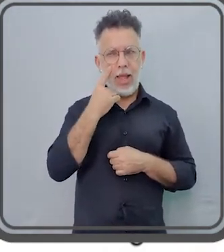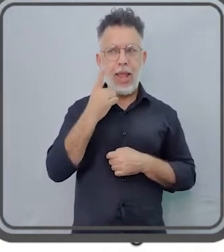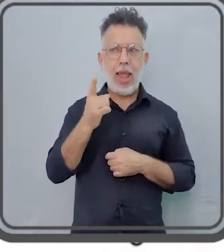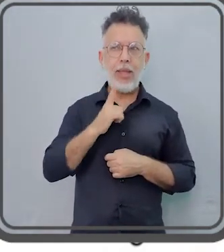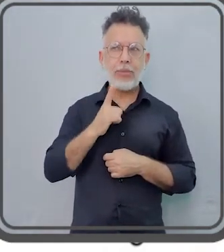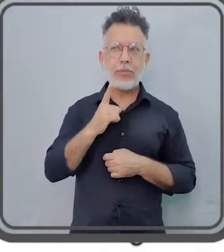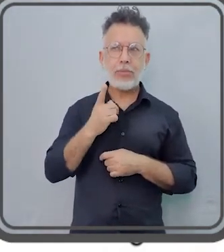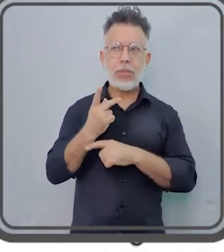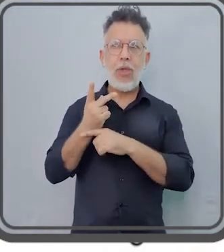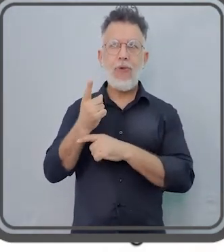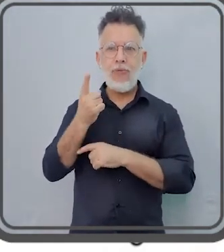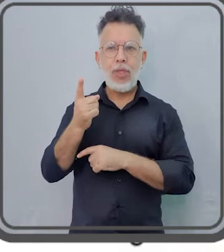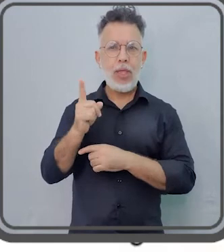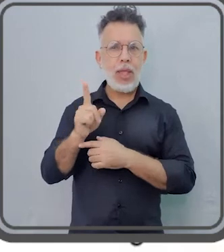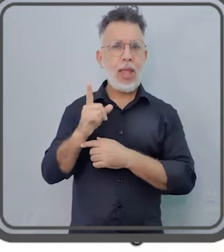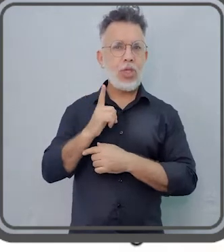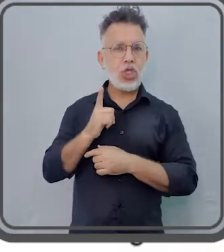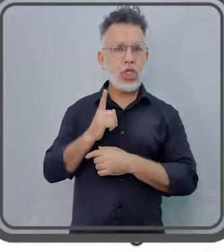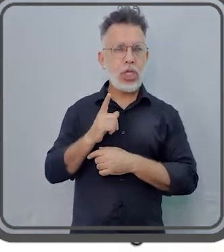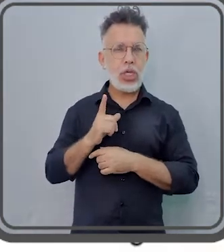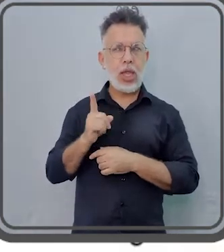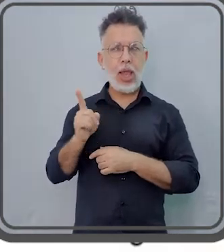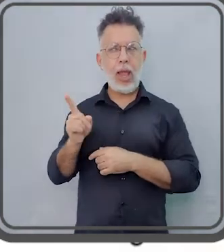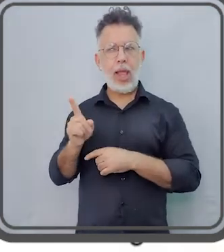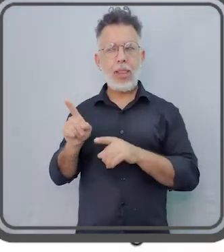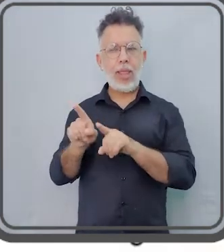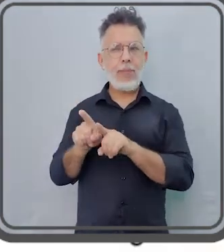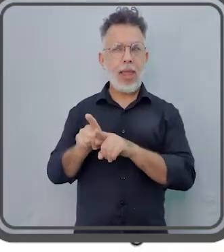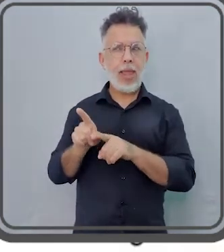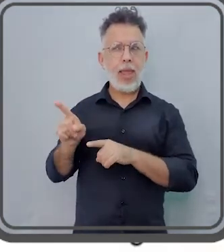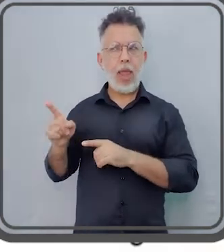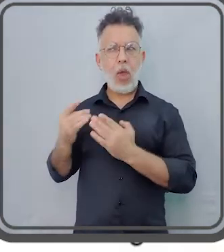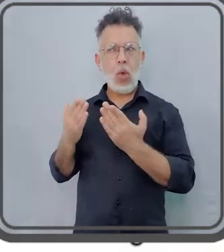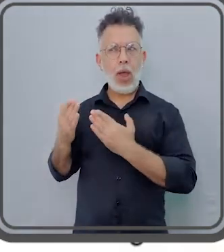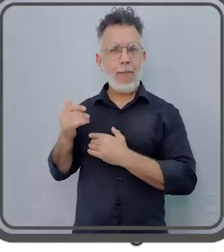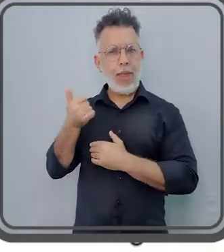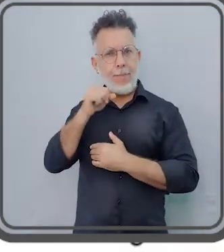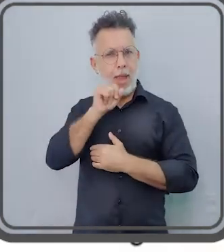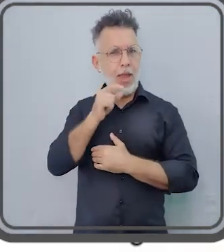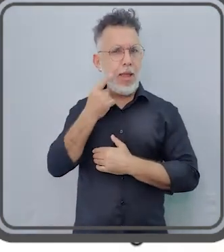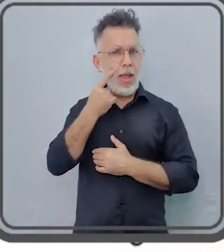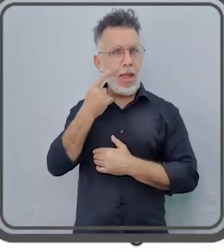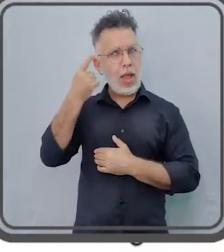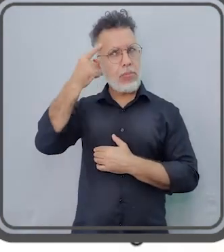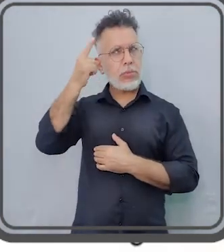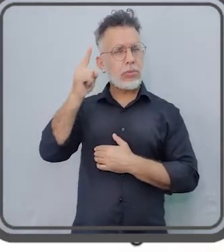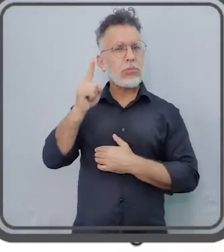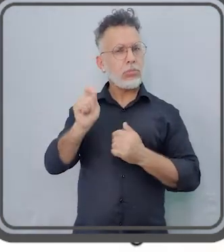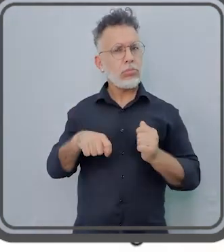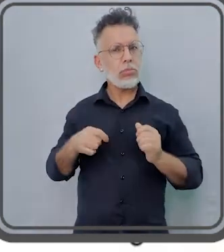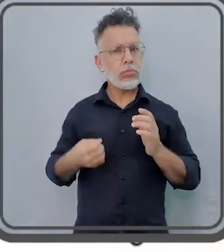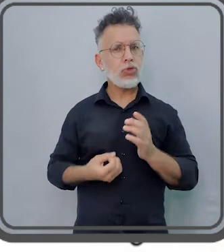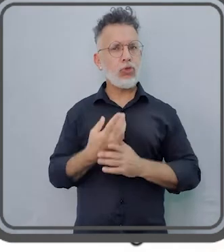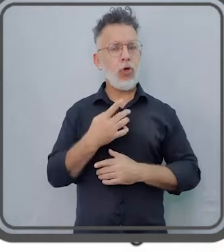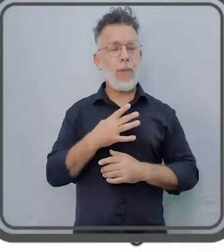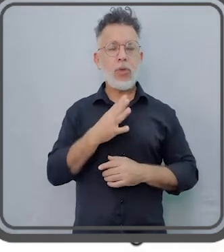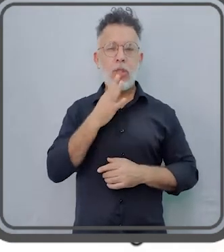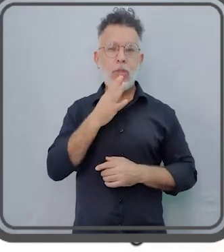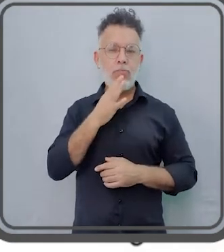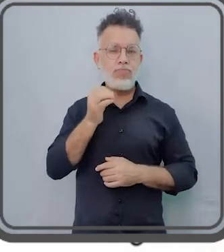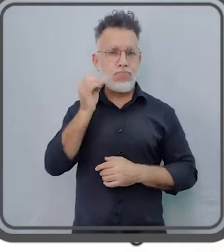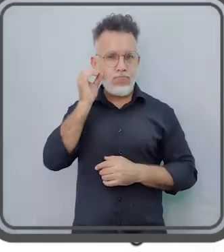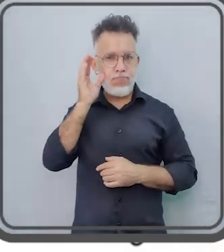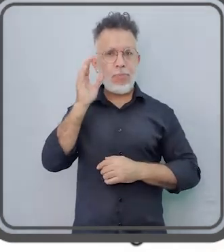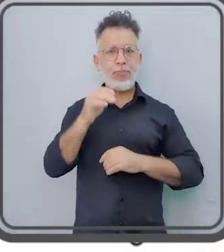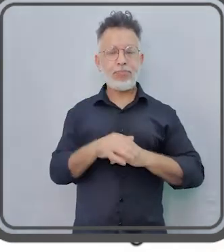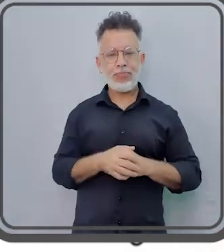em casa, bateu mais forte, falei, poxa, eu acho que esse negócio vai estourar, tá na hora de fazer isso, assim, foi muito com esse viés, assim, e